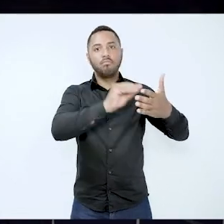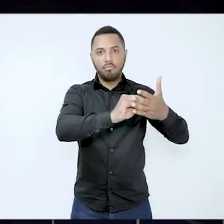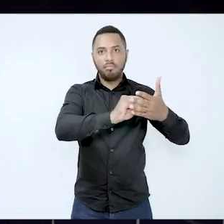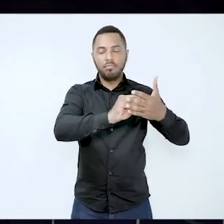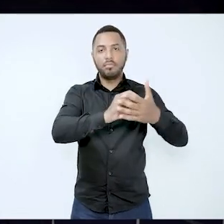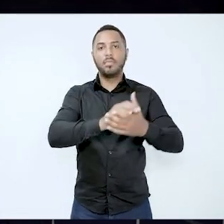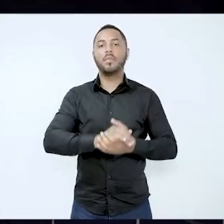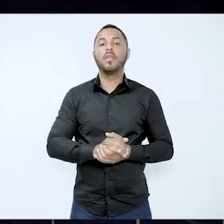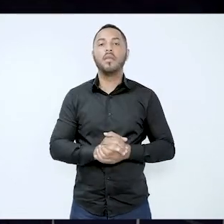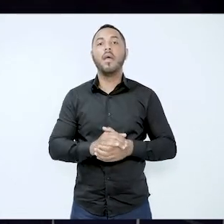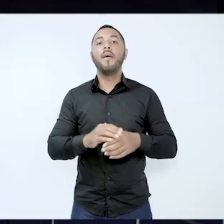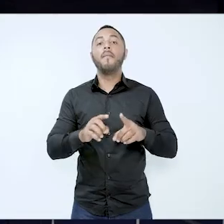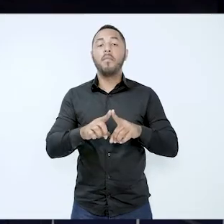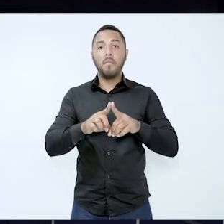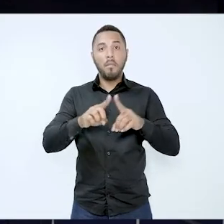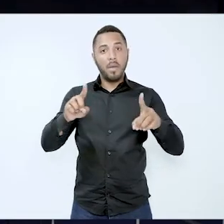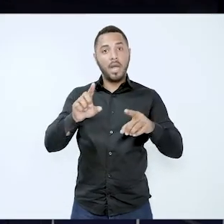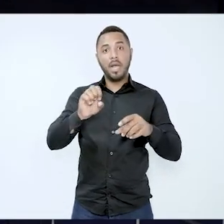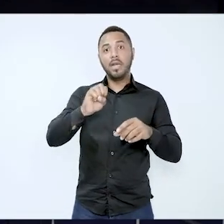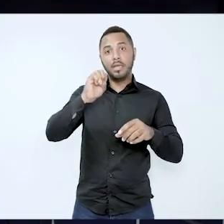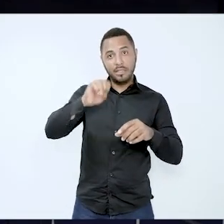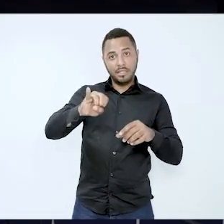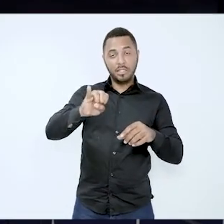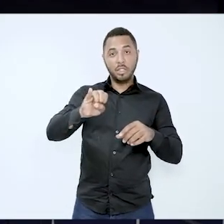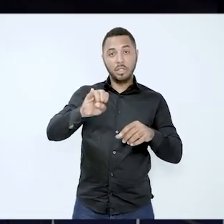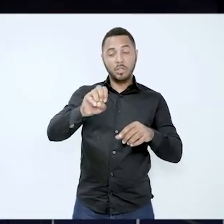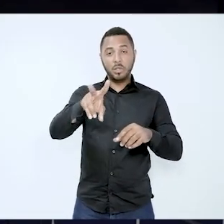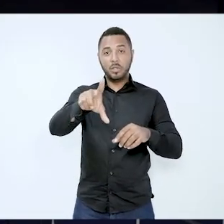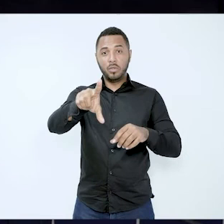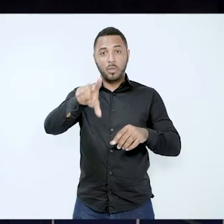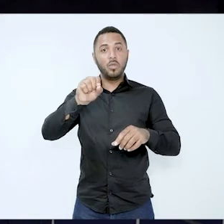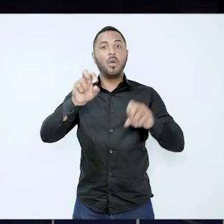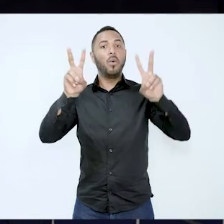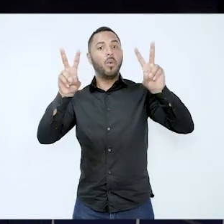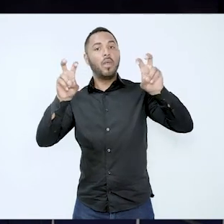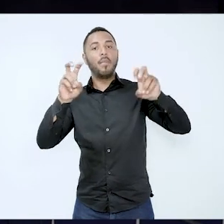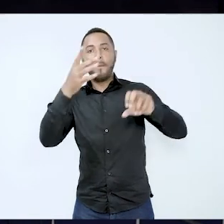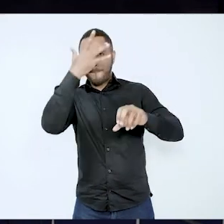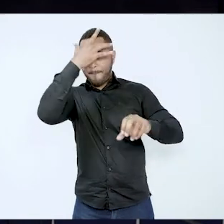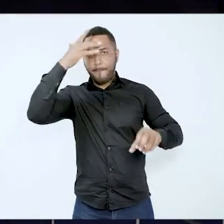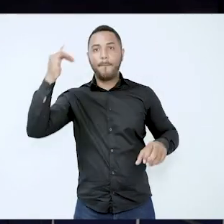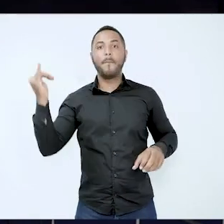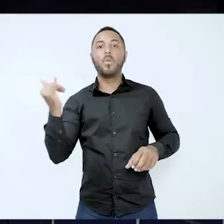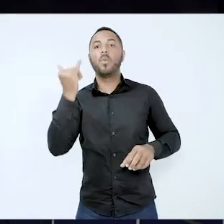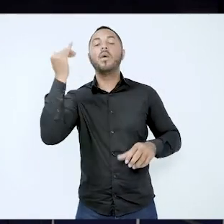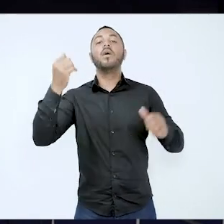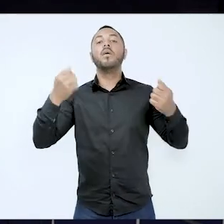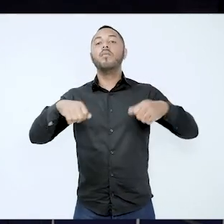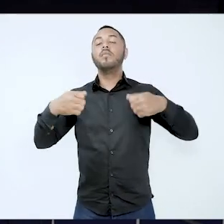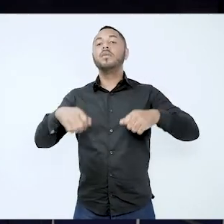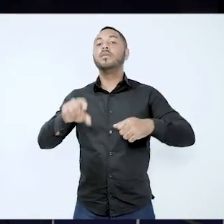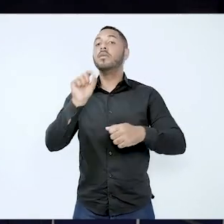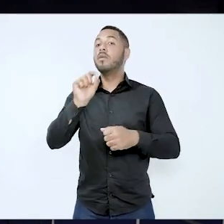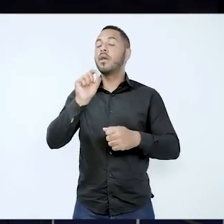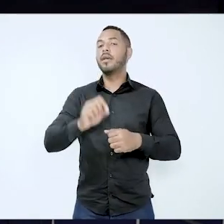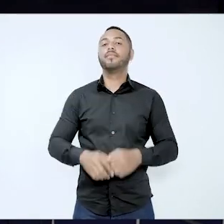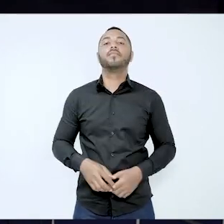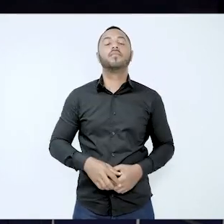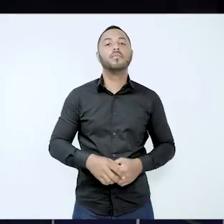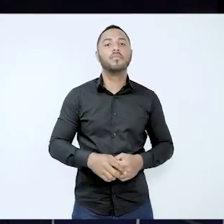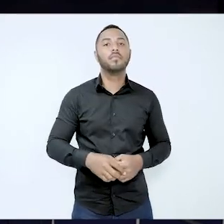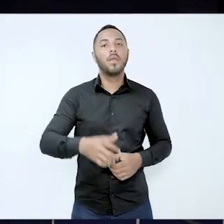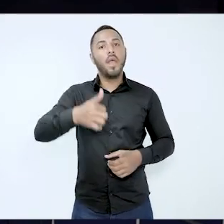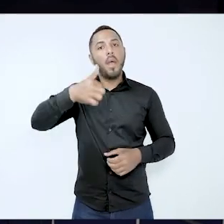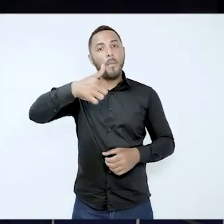todos esses requisitos. E se você escolher o tema pessoa importante, o seu texto deve responder às